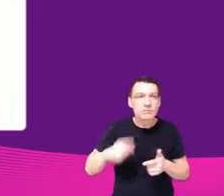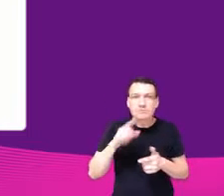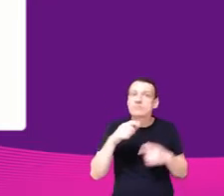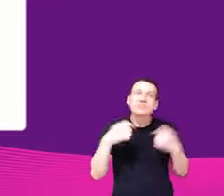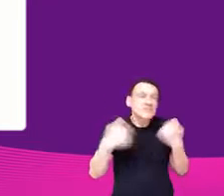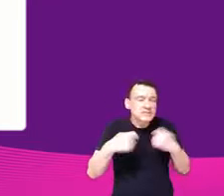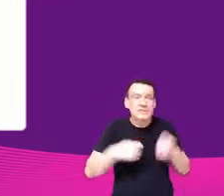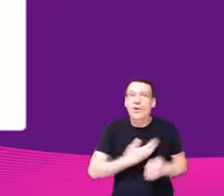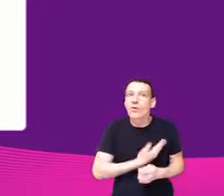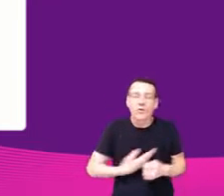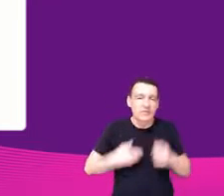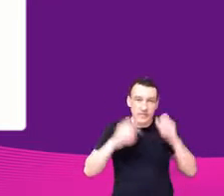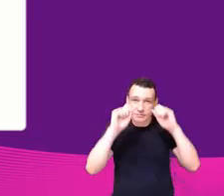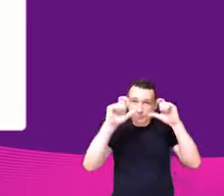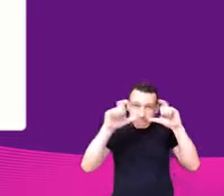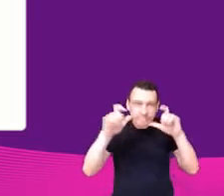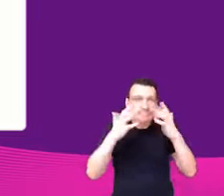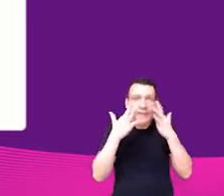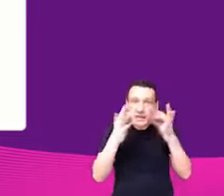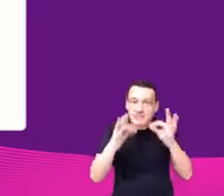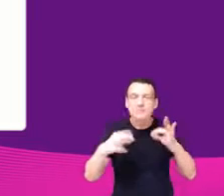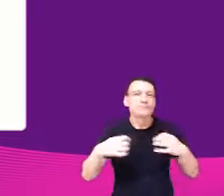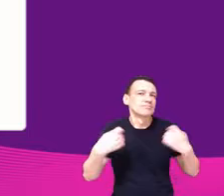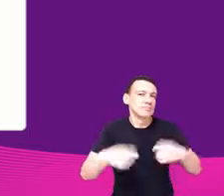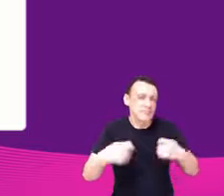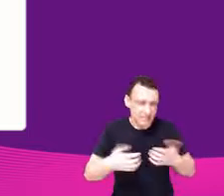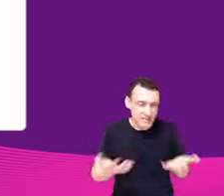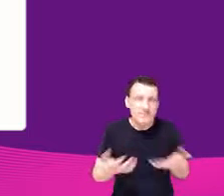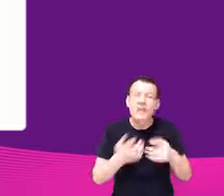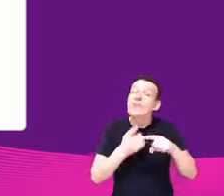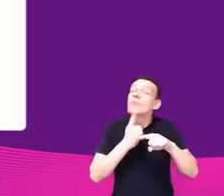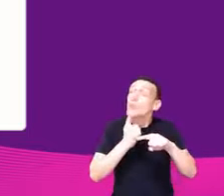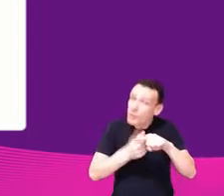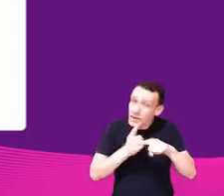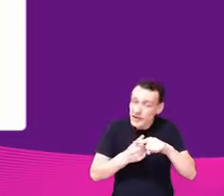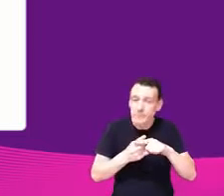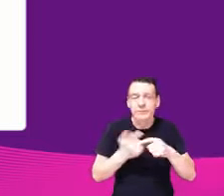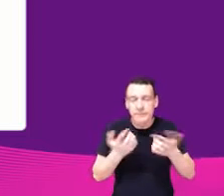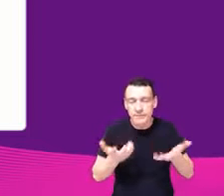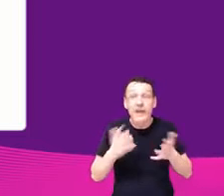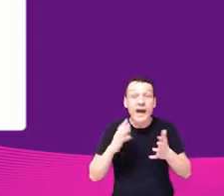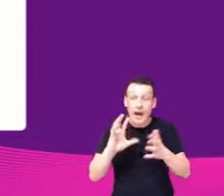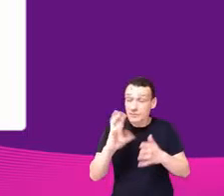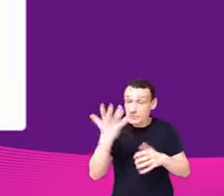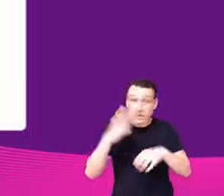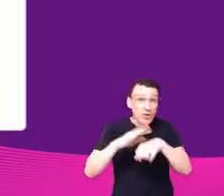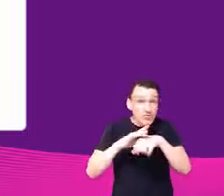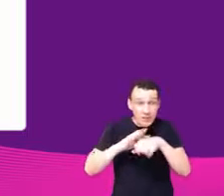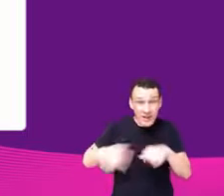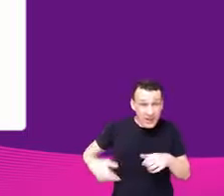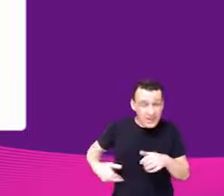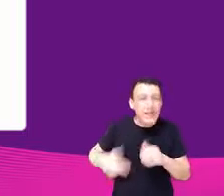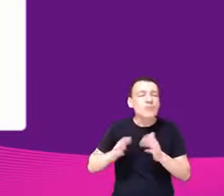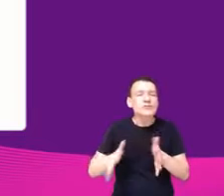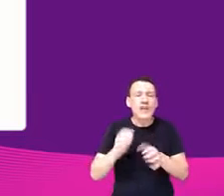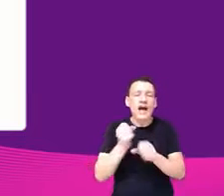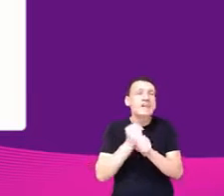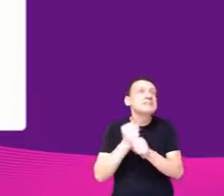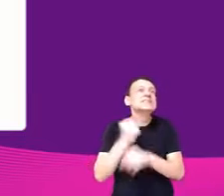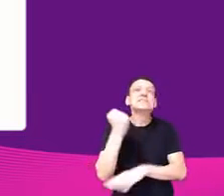pública está baseado no fato de que um paciente, quando desenvolve doença renal crônica, essa doença, em muitos casos,